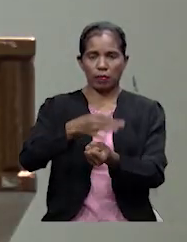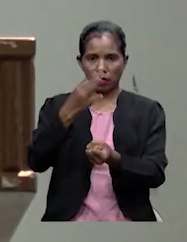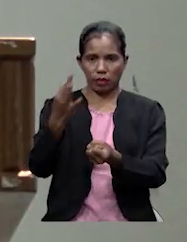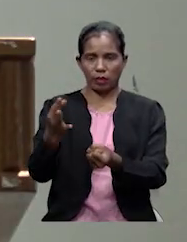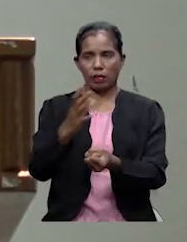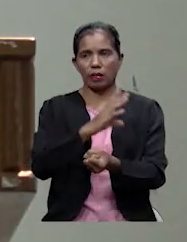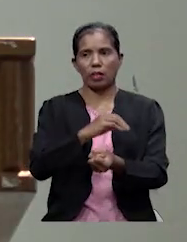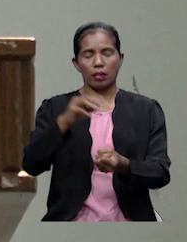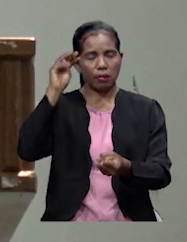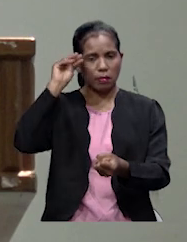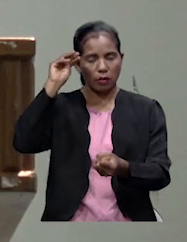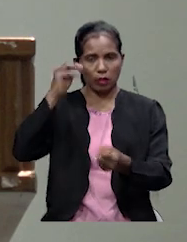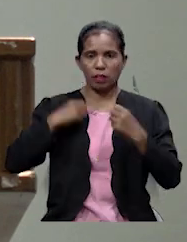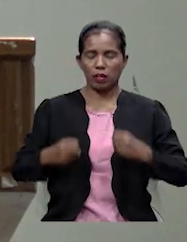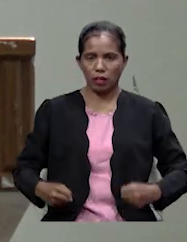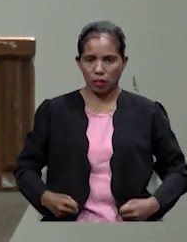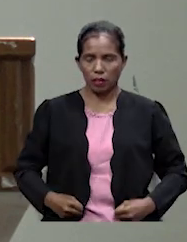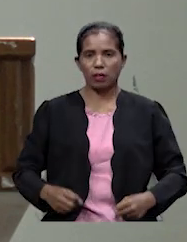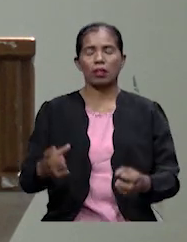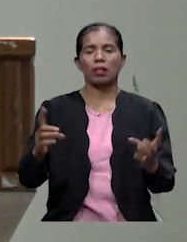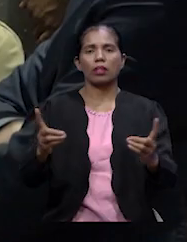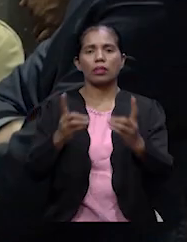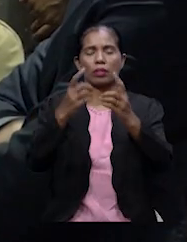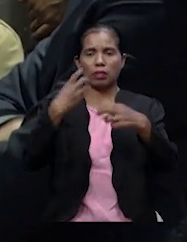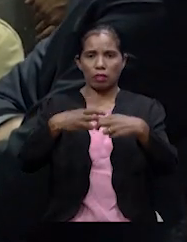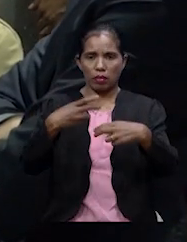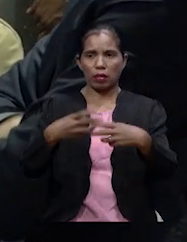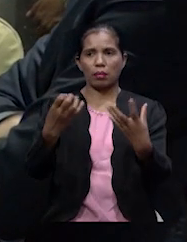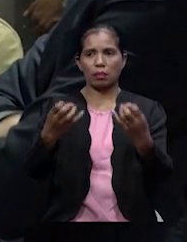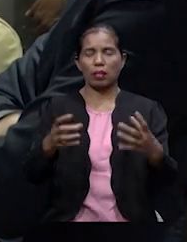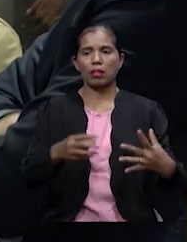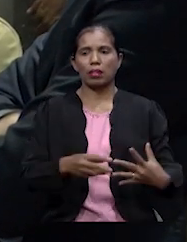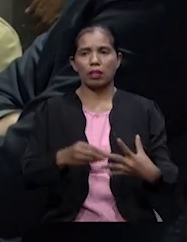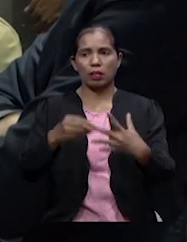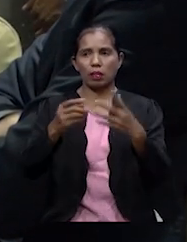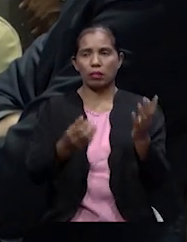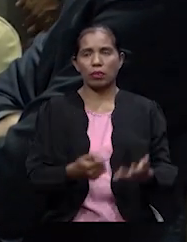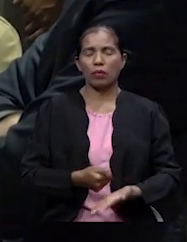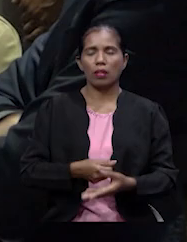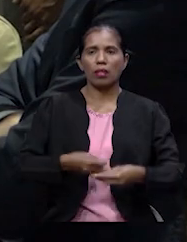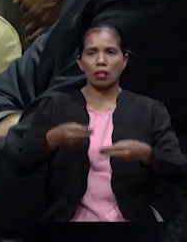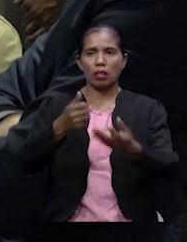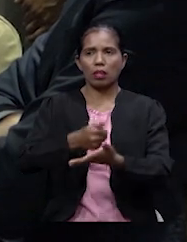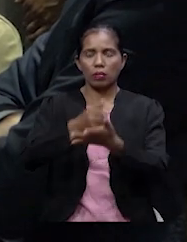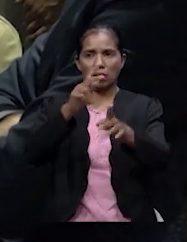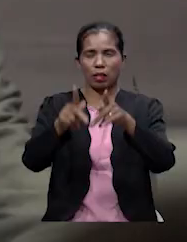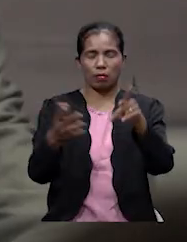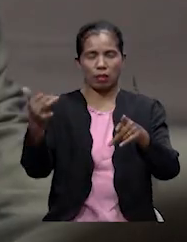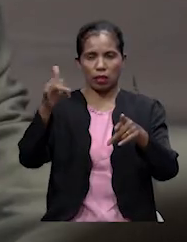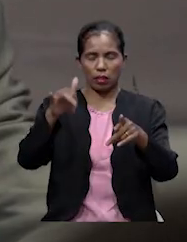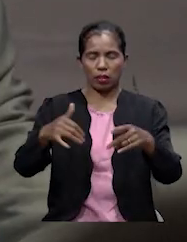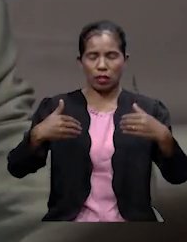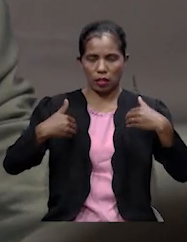COVID-19, Ministério de Saúde MOS, assorou o desafio oin liu-liu, foi atendimento para cidadão Sira nebe